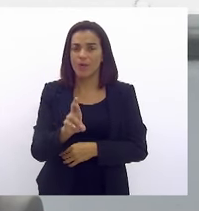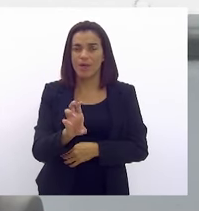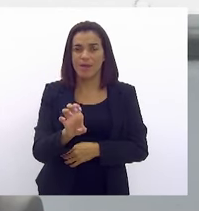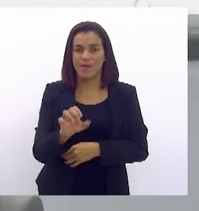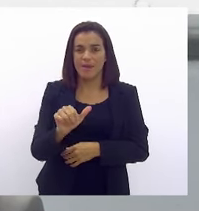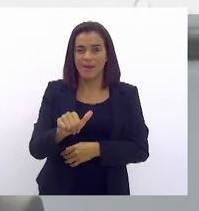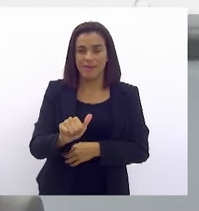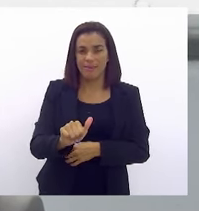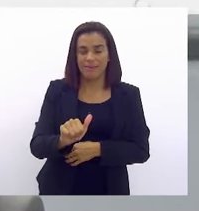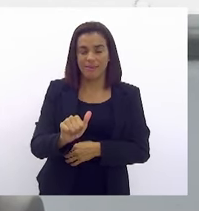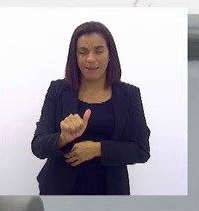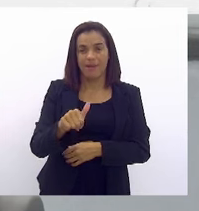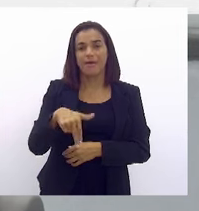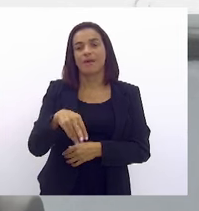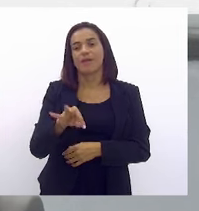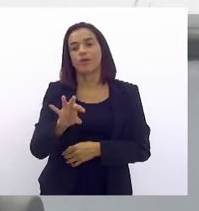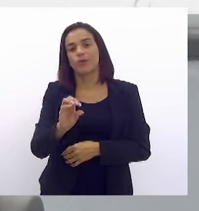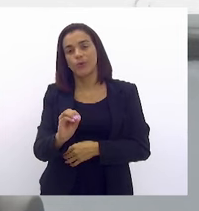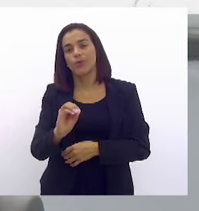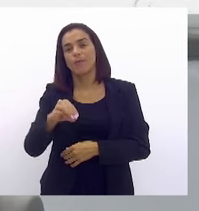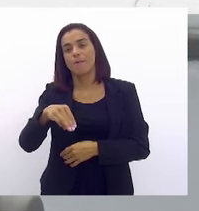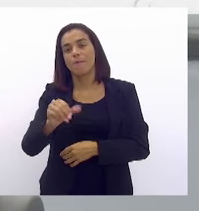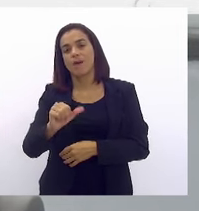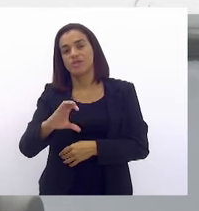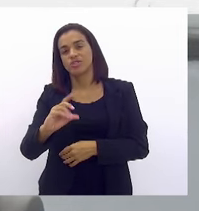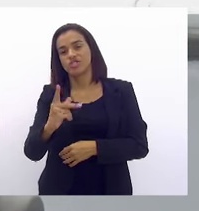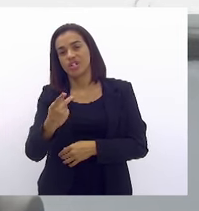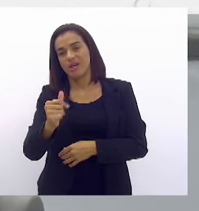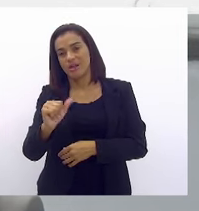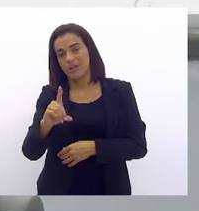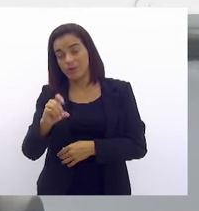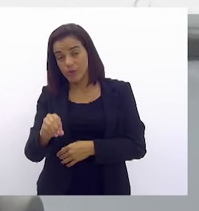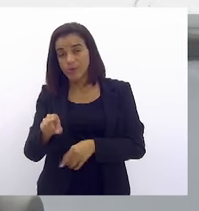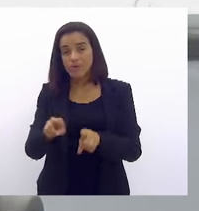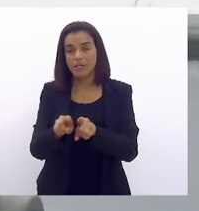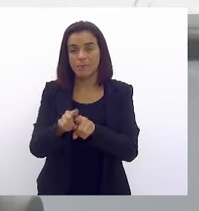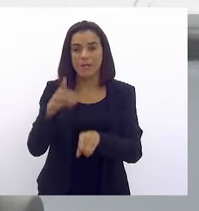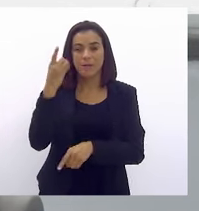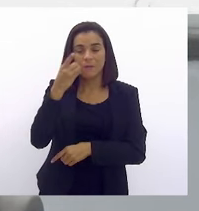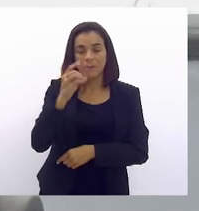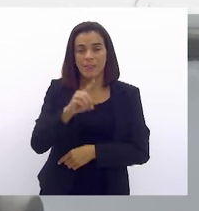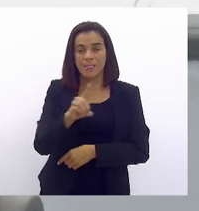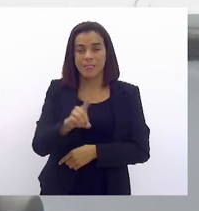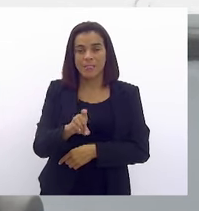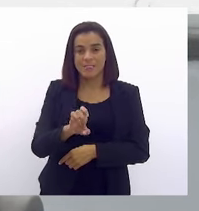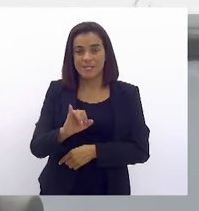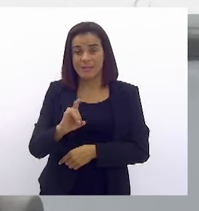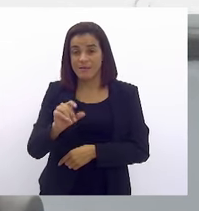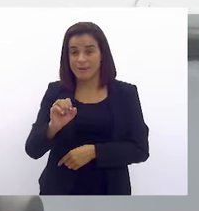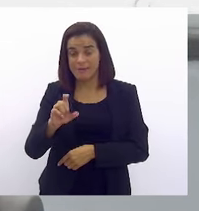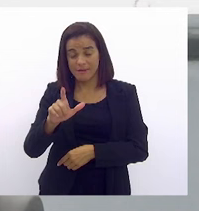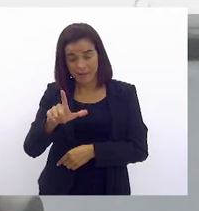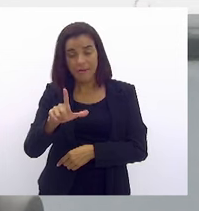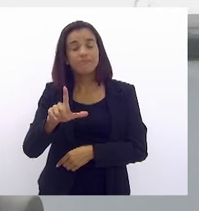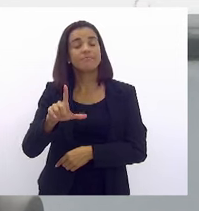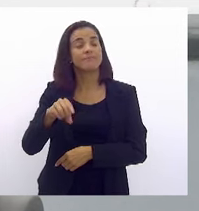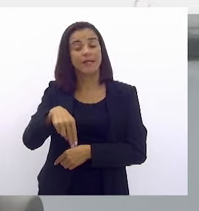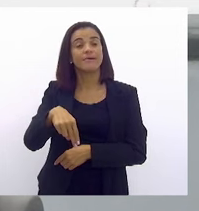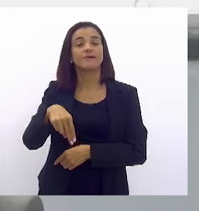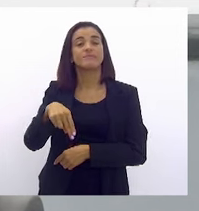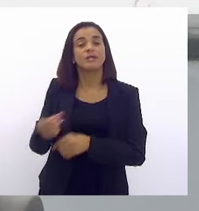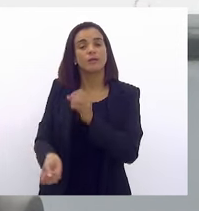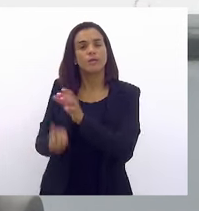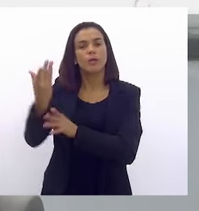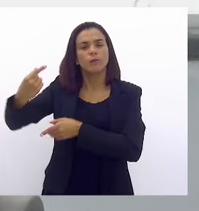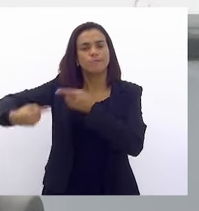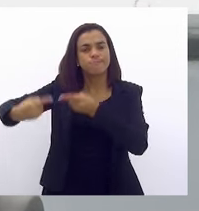Zeidan, lá na Alerj, tem feito diversas discussões lá importantes para o município de Maricá nessas áreas, né,